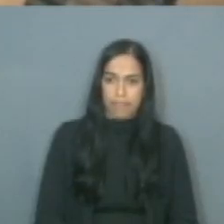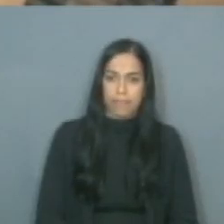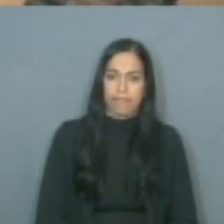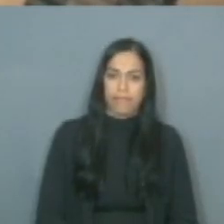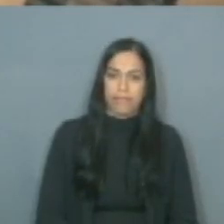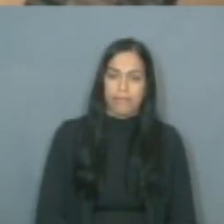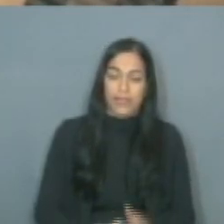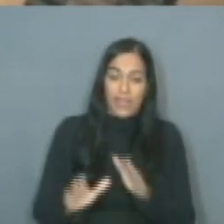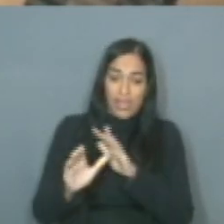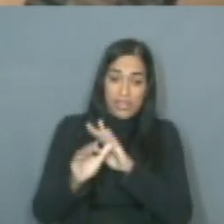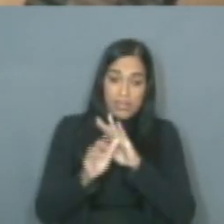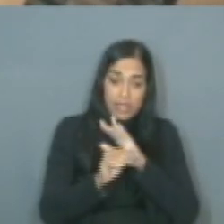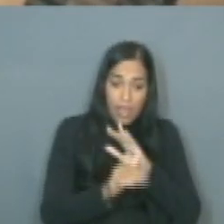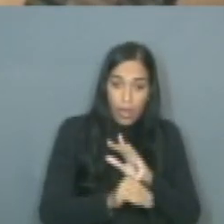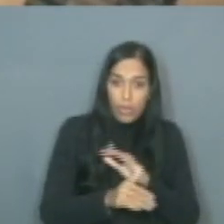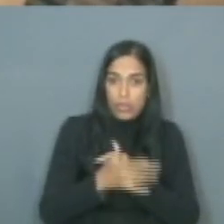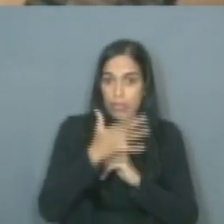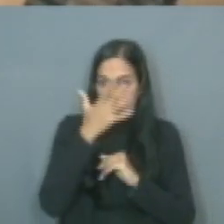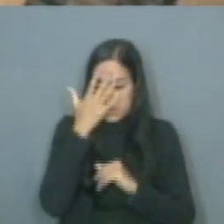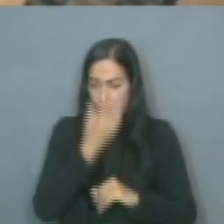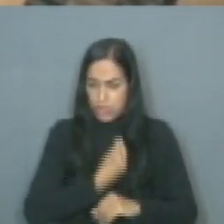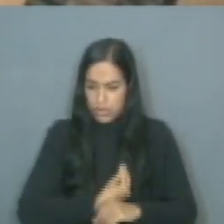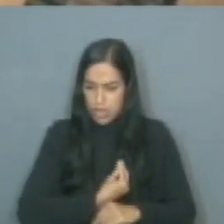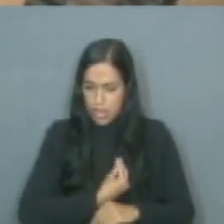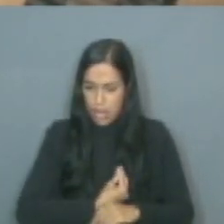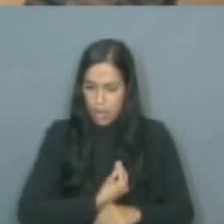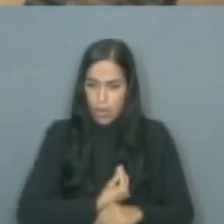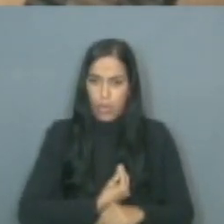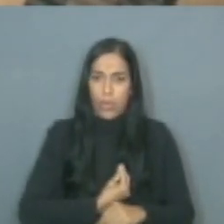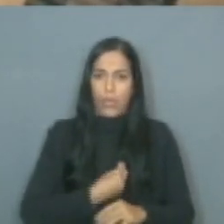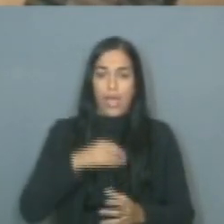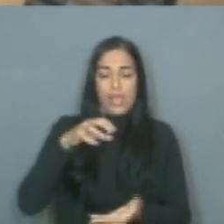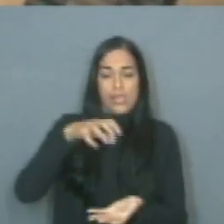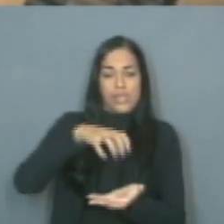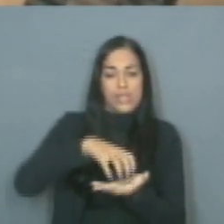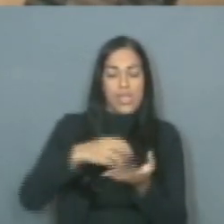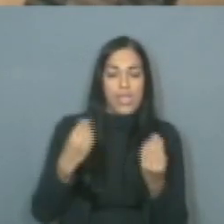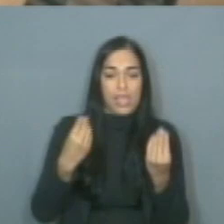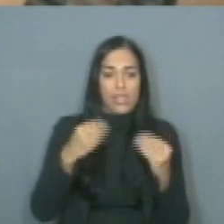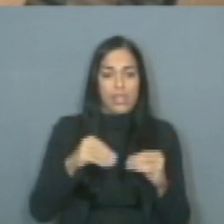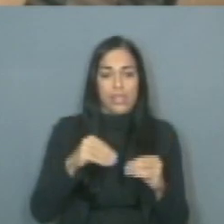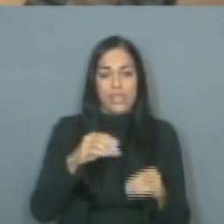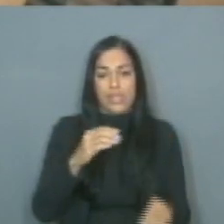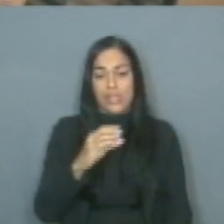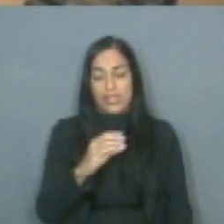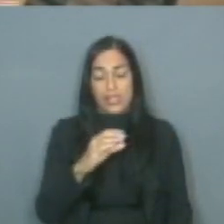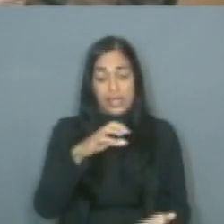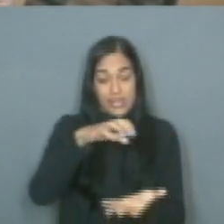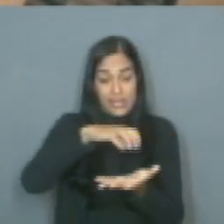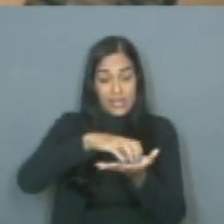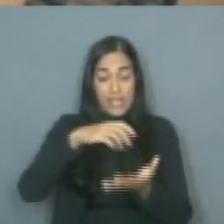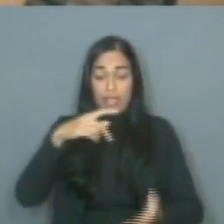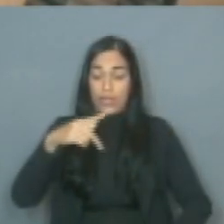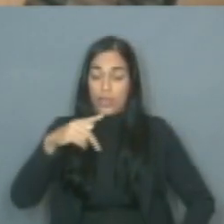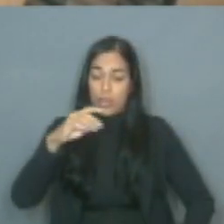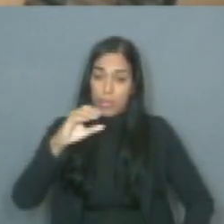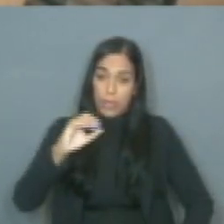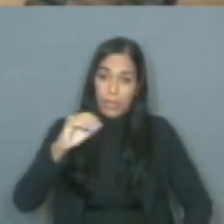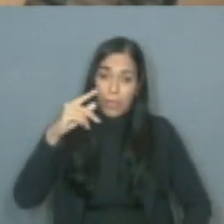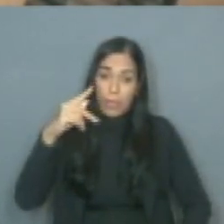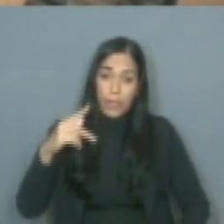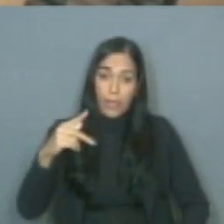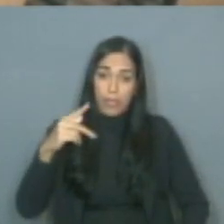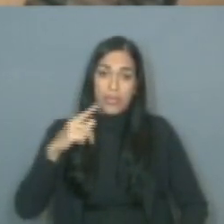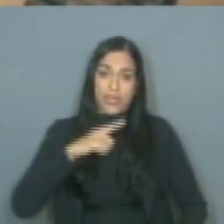Assaltos, moradores de rua, por conta da implementação de um centro pop, que esse centro pop já existe estudo feito por um